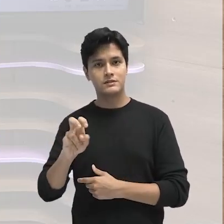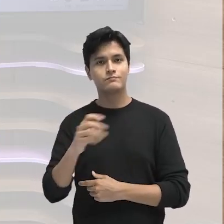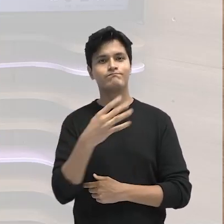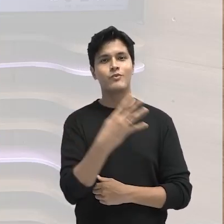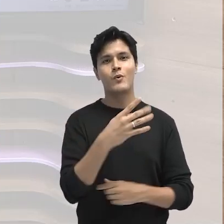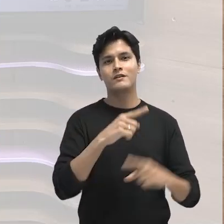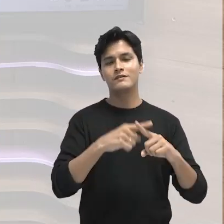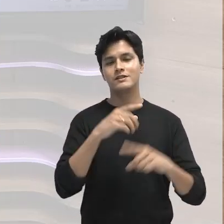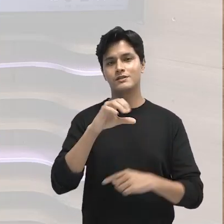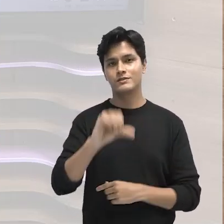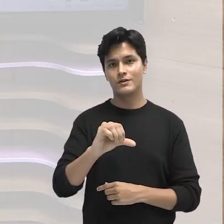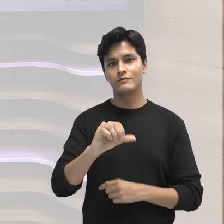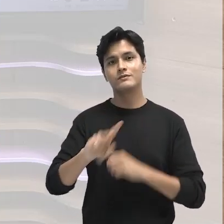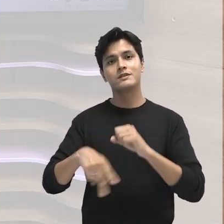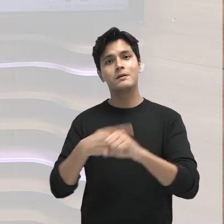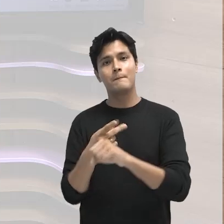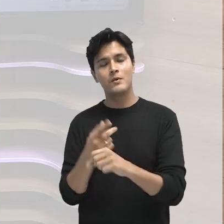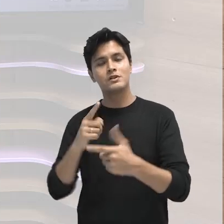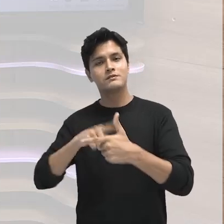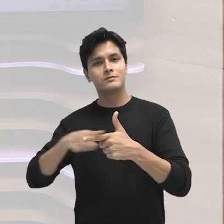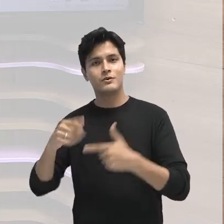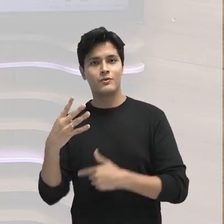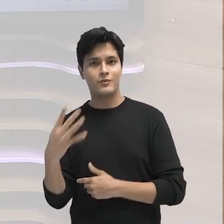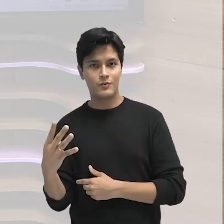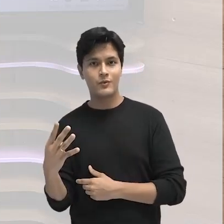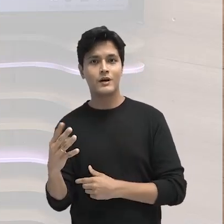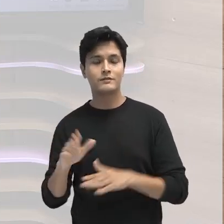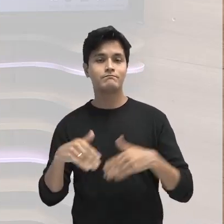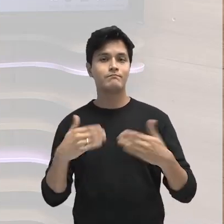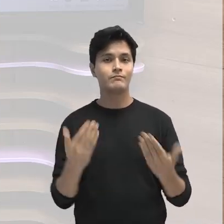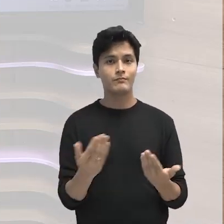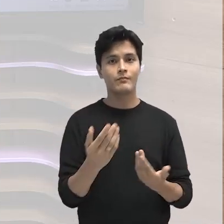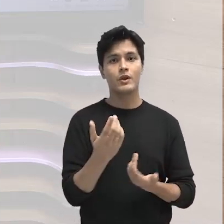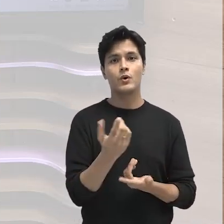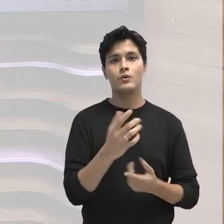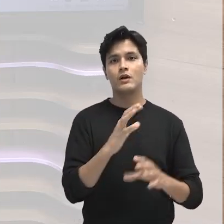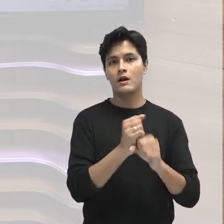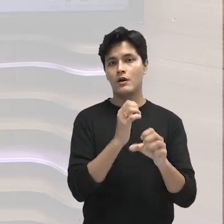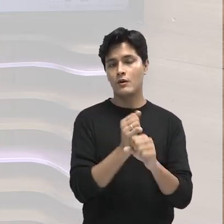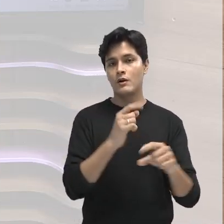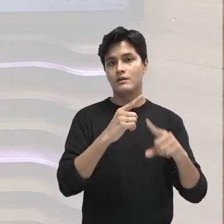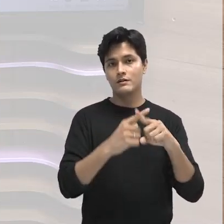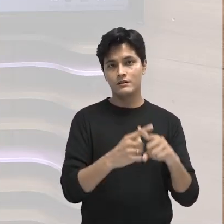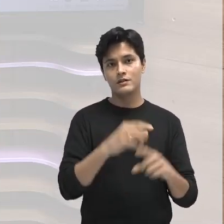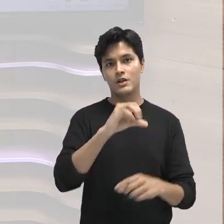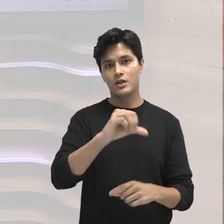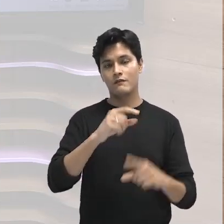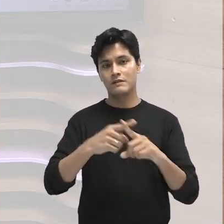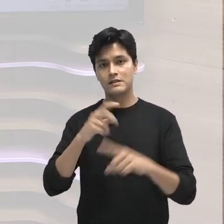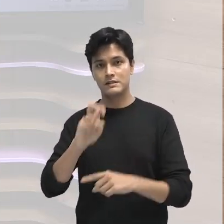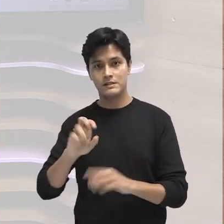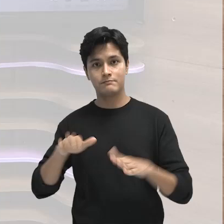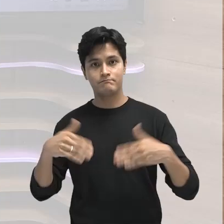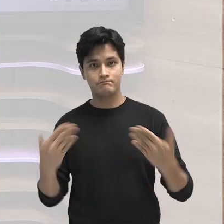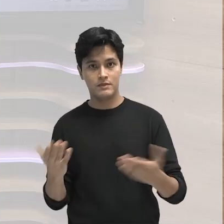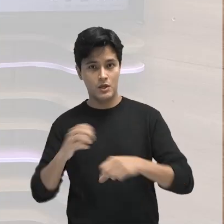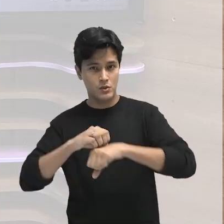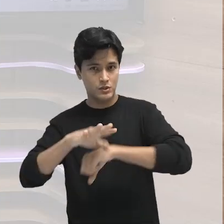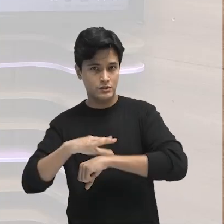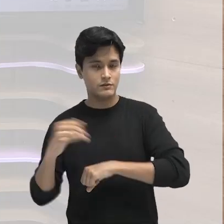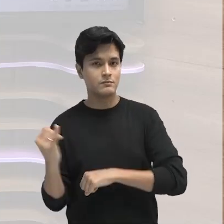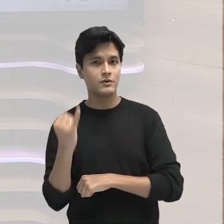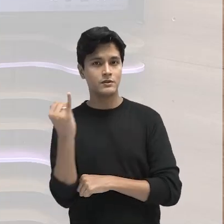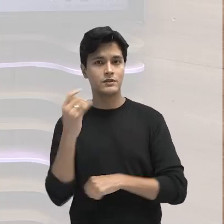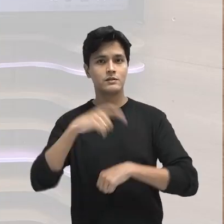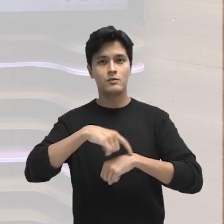9. E quando eu dividir por 4, multiplicava o 9 vezes 5, tá bom? Então, é uma dica muito importante quando você for